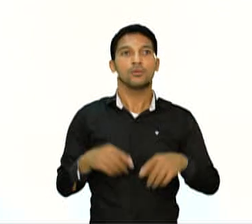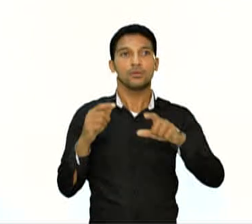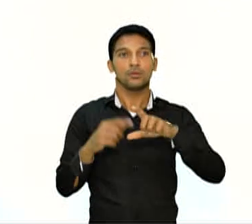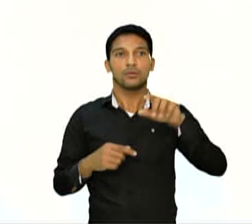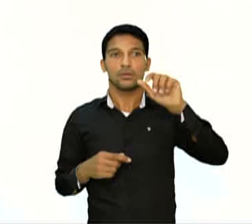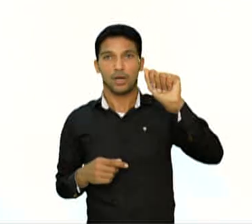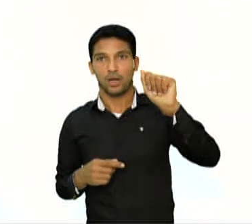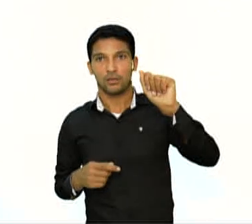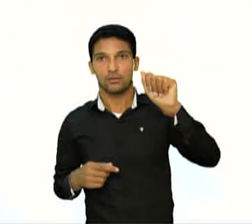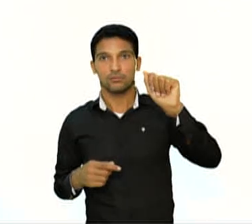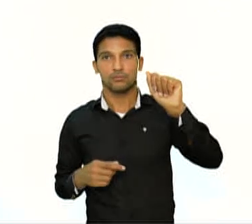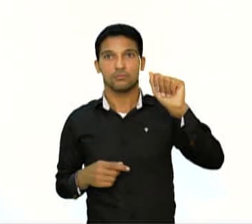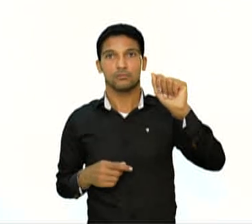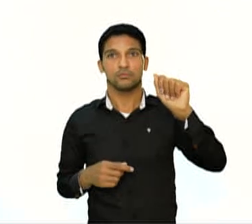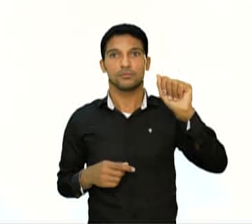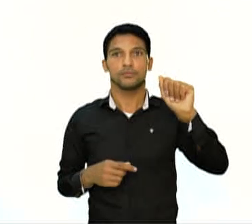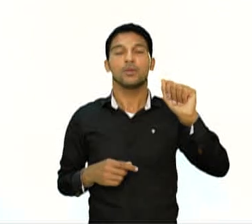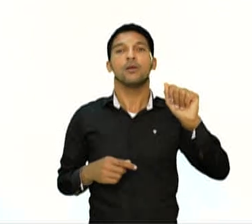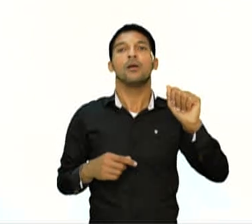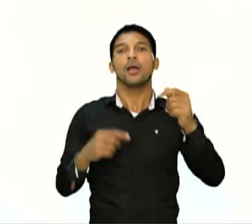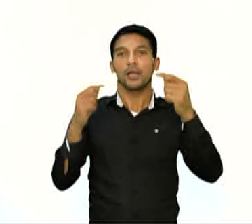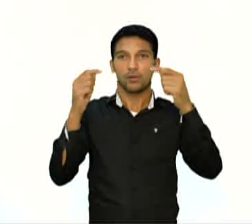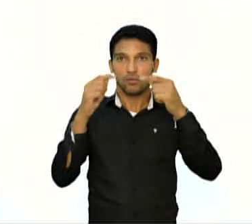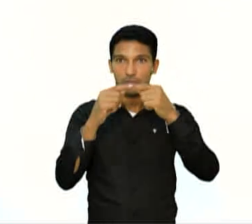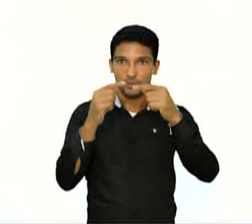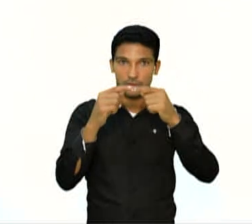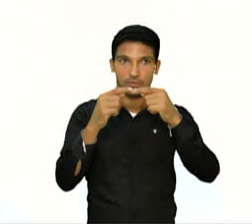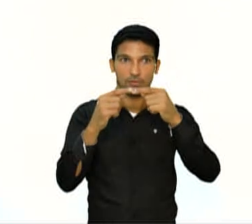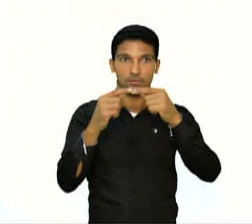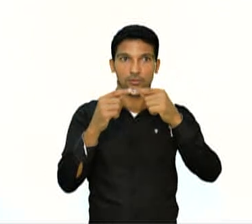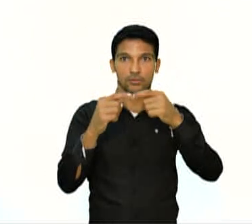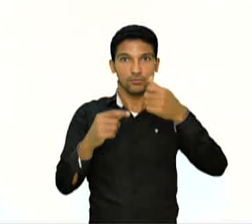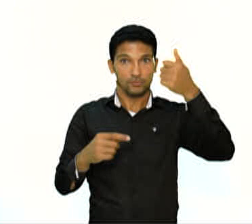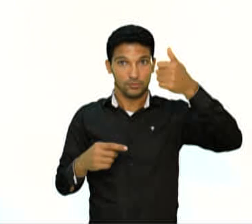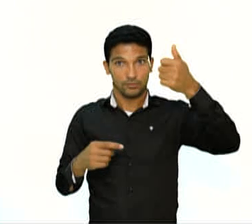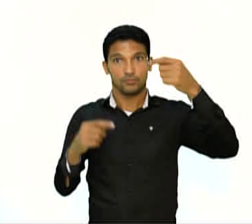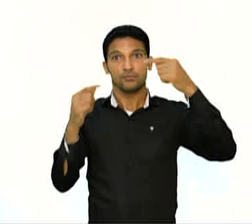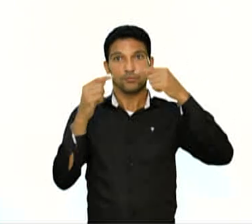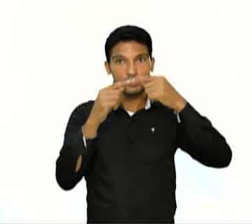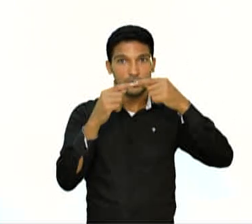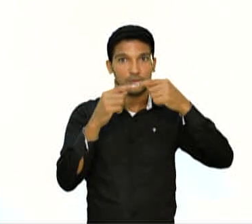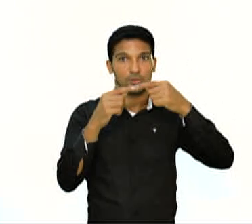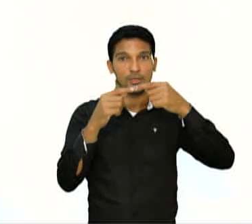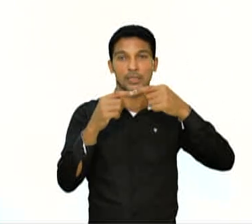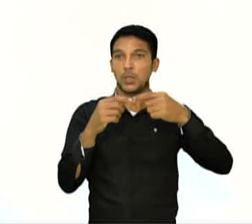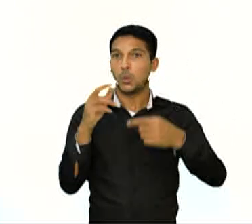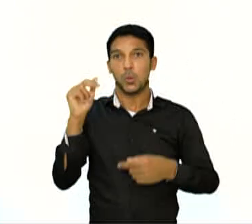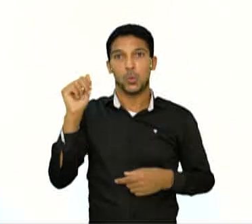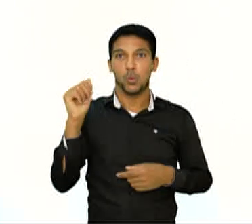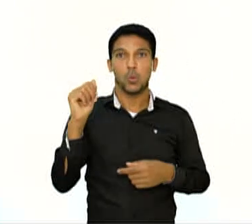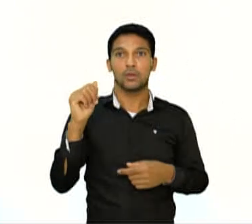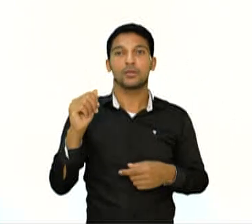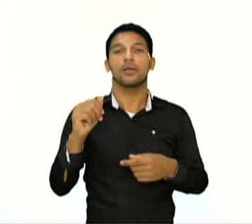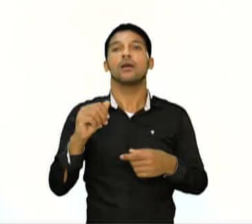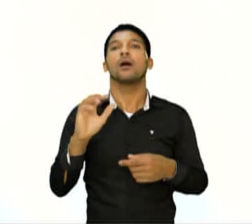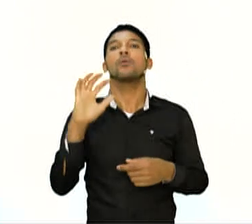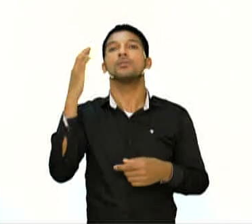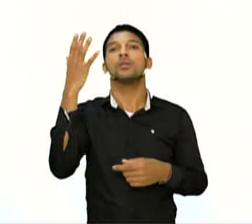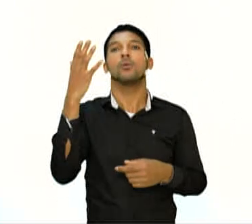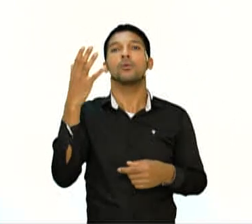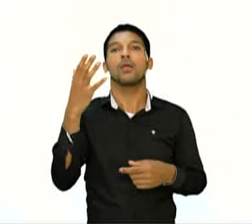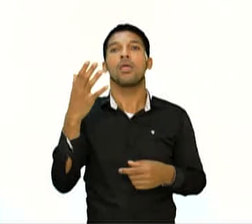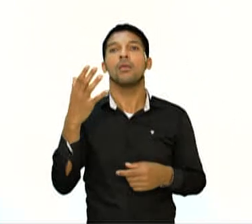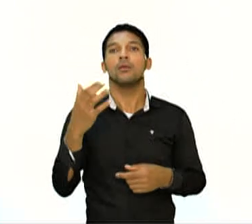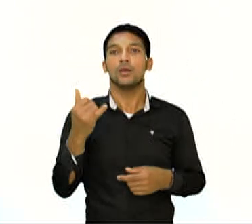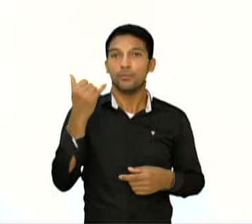e o segundo não é, já que nunca ocorreram acidentes com usinas nucleares. Letra B. O segundo é válido